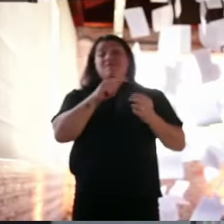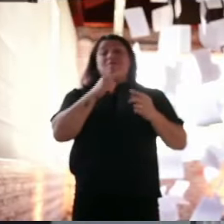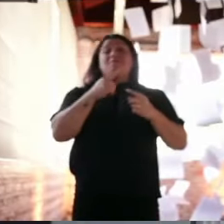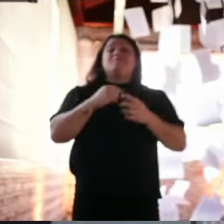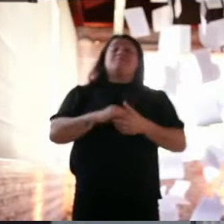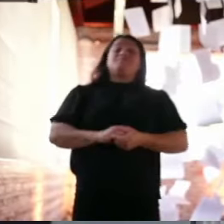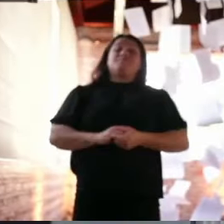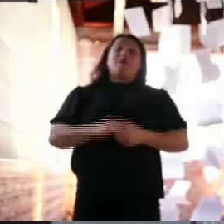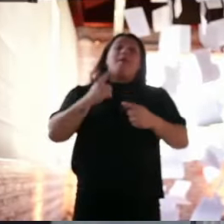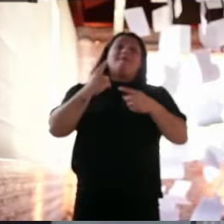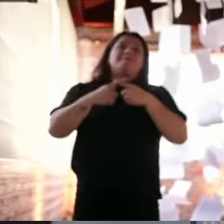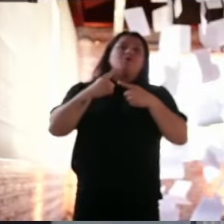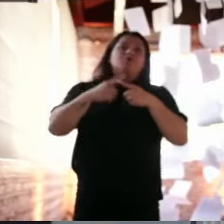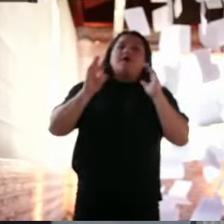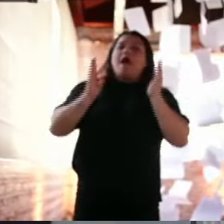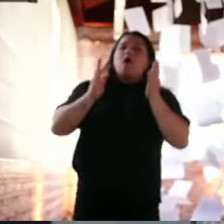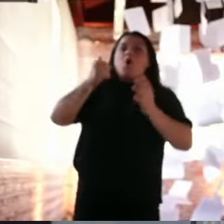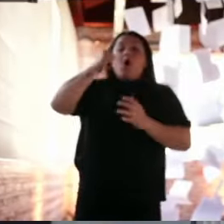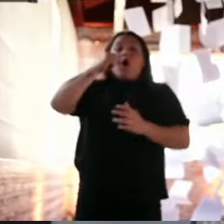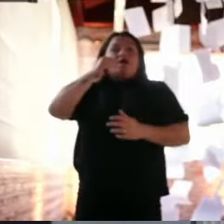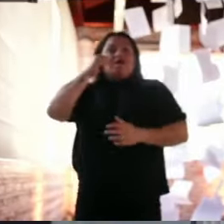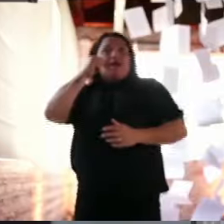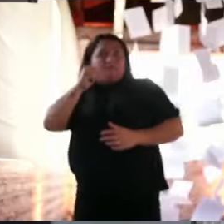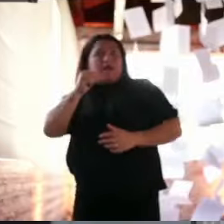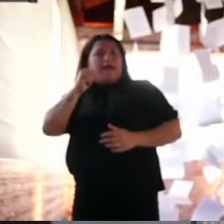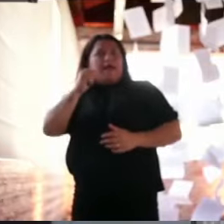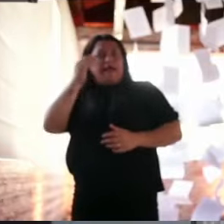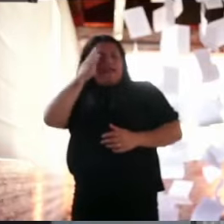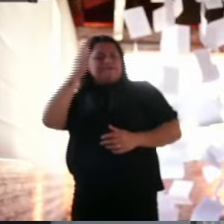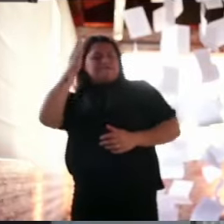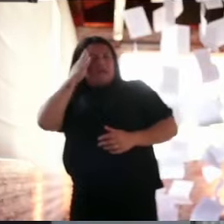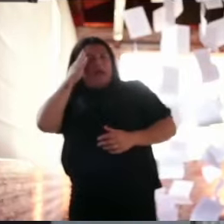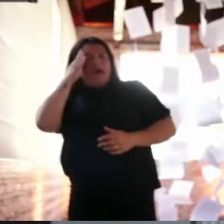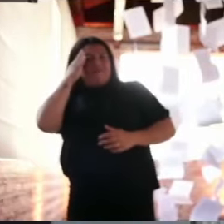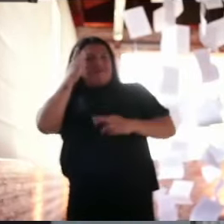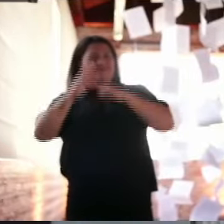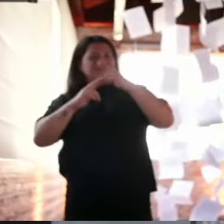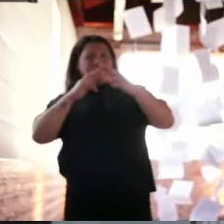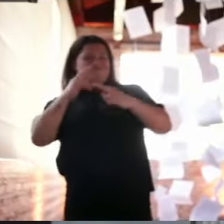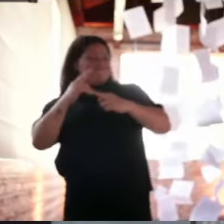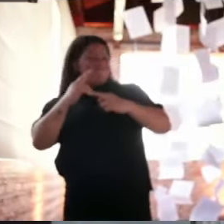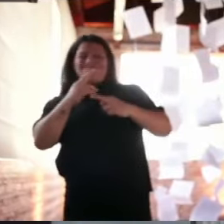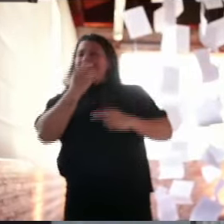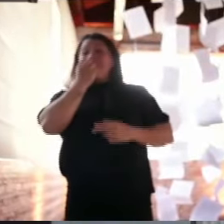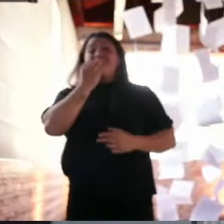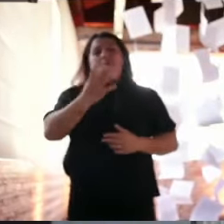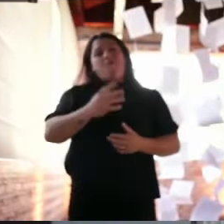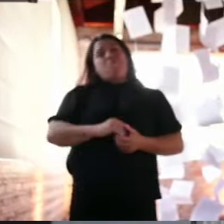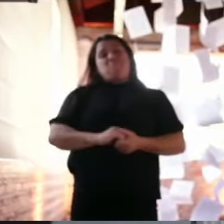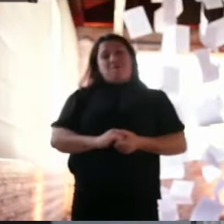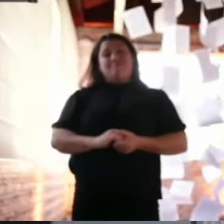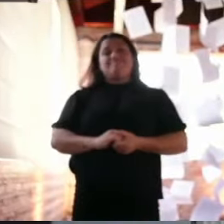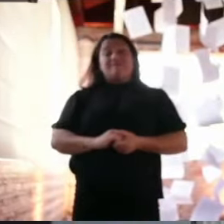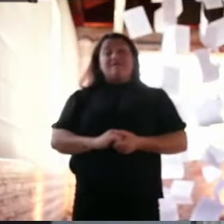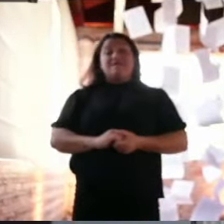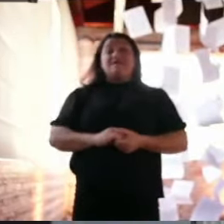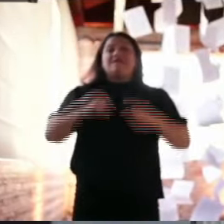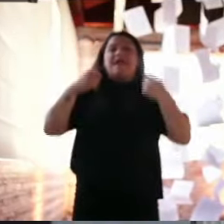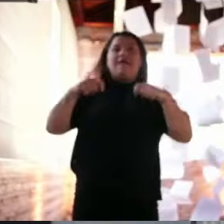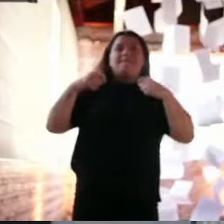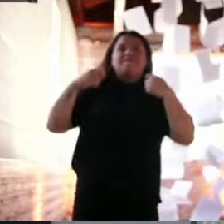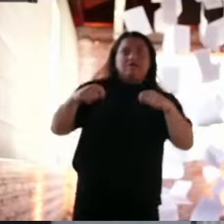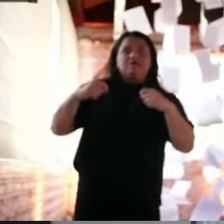conjugalidade porque agora mulher mais ciente de que essa troca não funciona tão bem e que na parte ela tem que